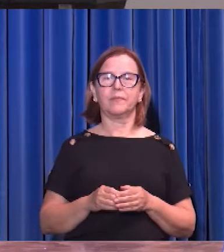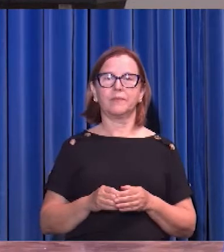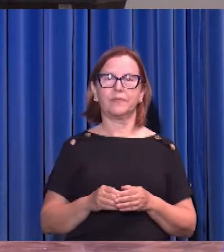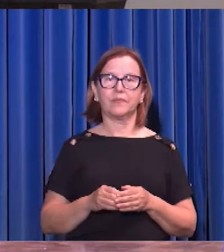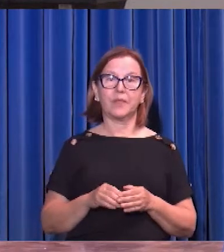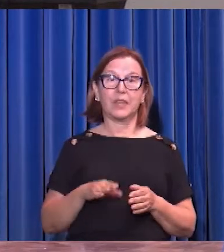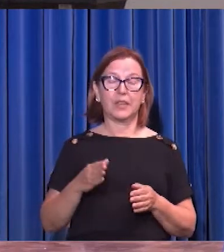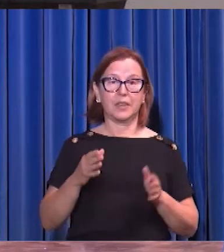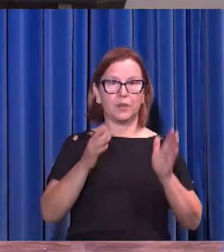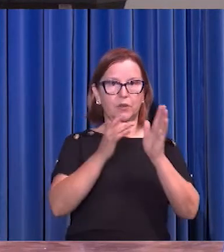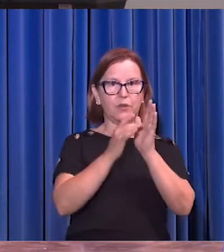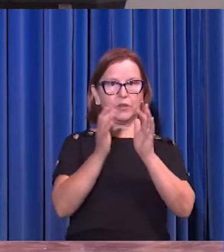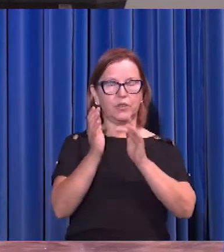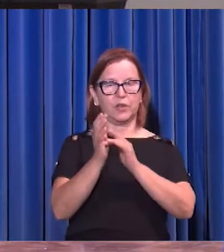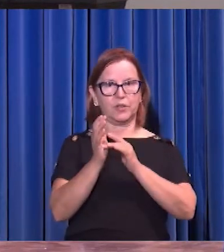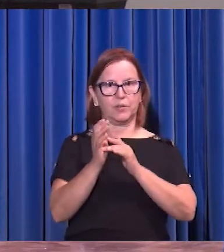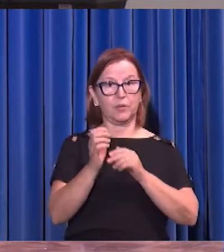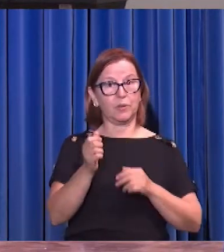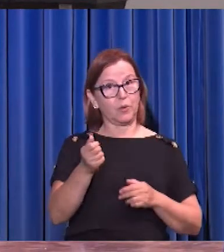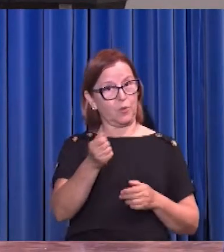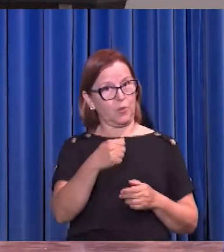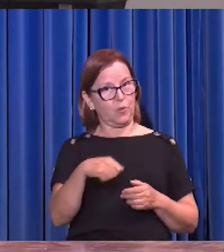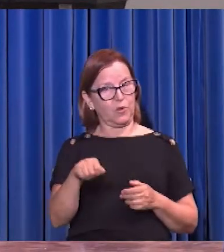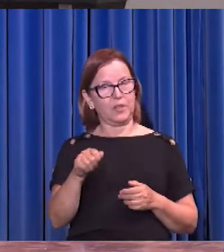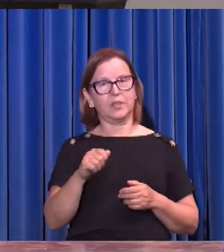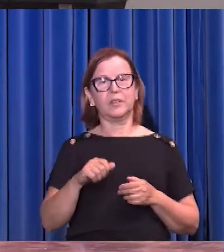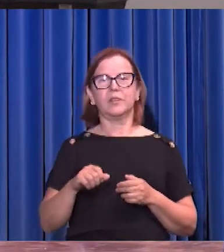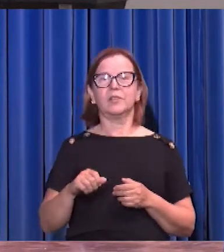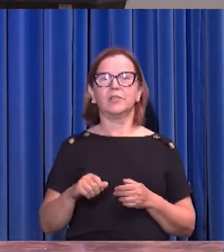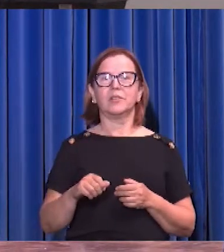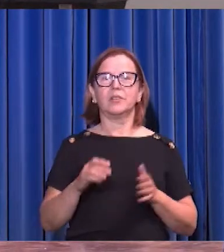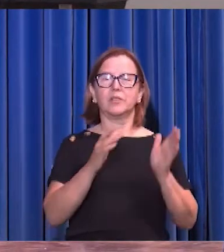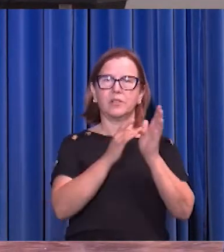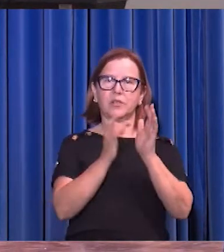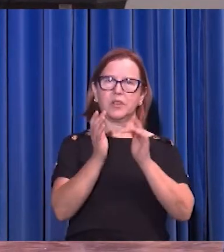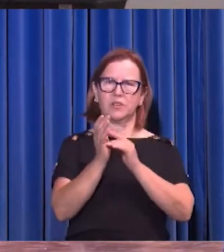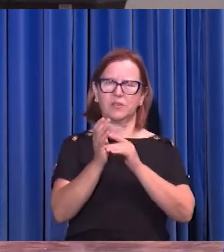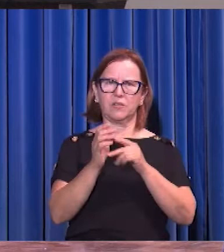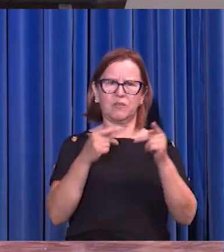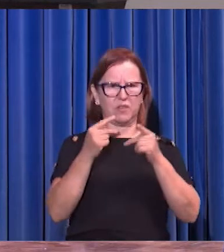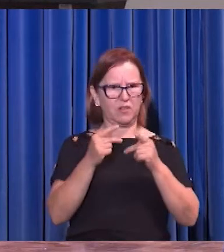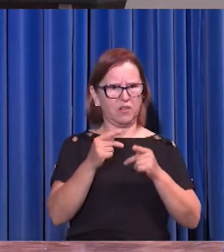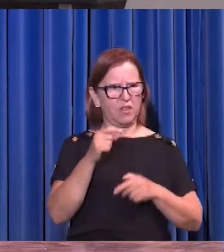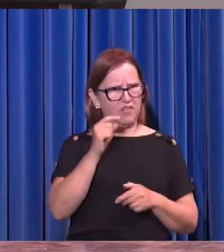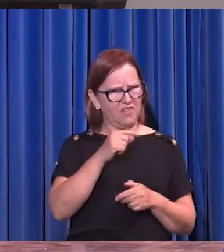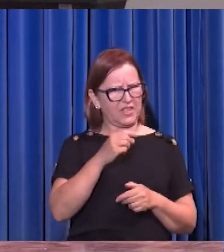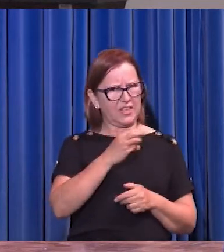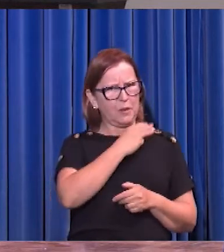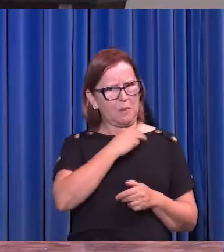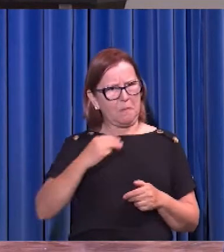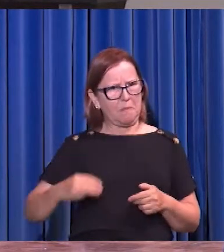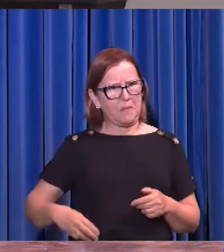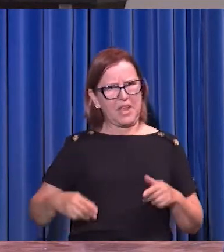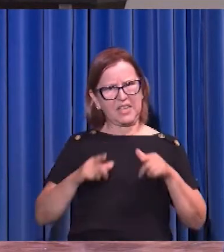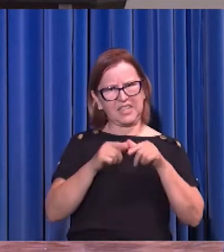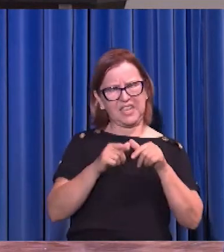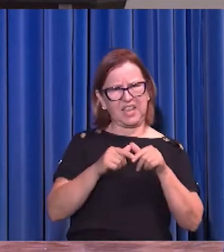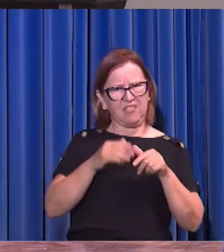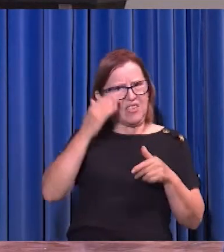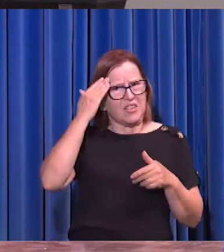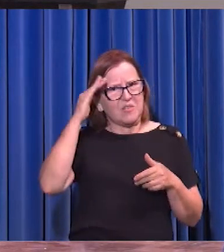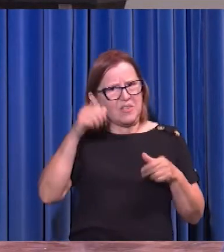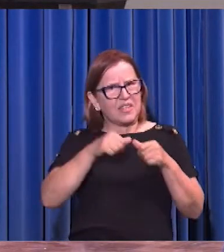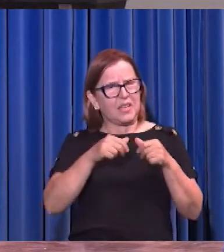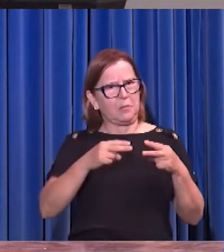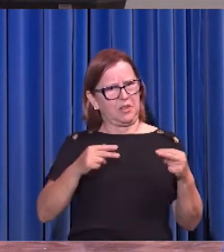que Jesus faz, porque Jesus aqui, ele está realmente repreendendo. Tu és mestre em Israel e não sabes essas